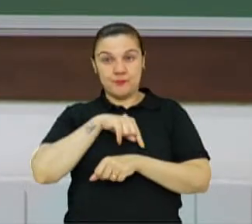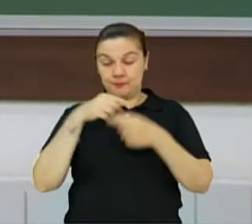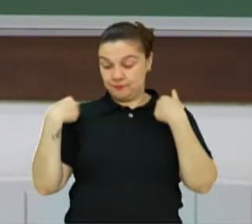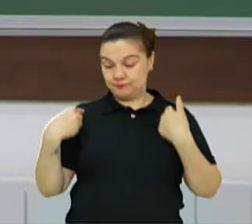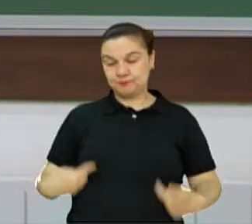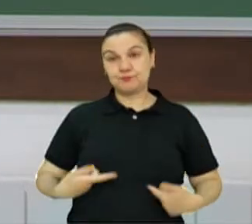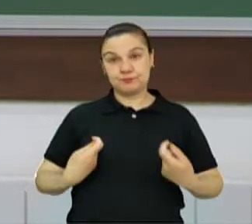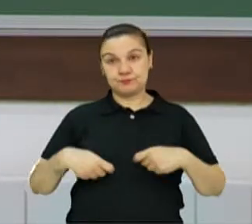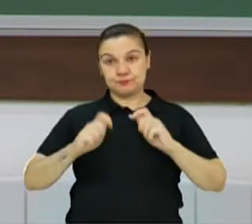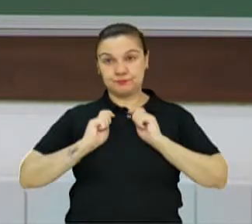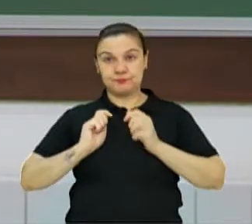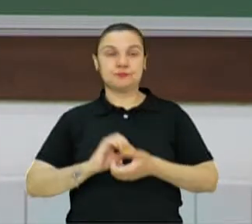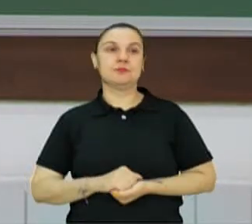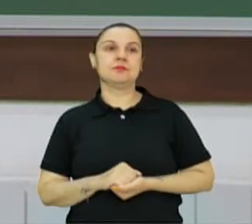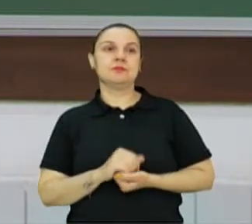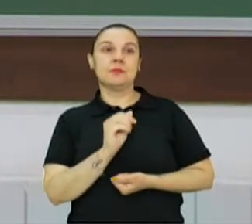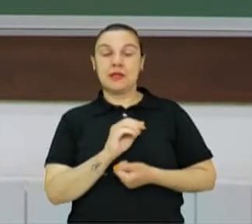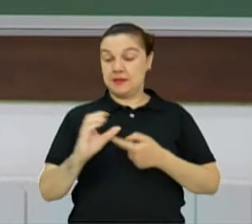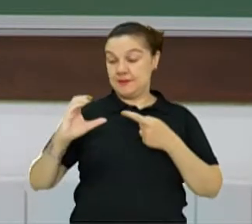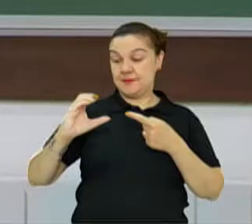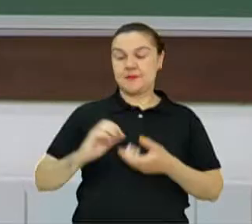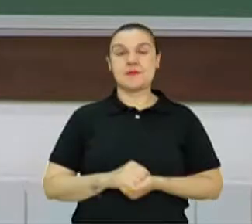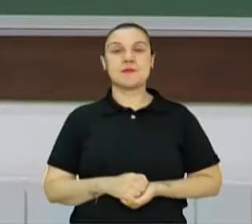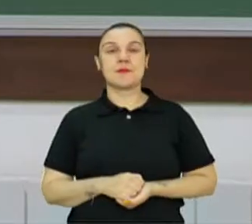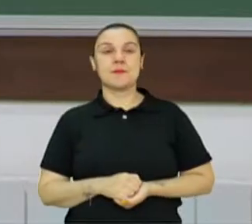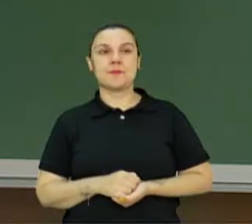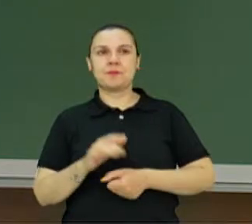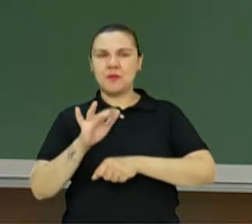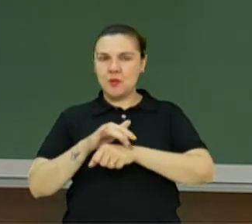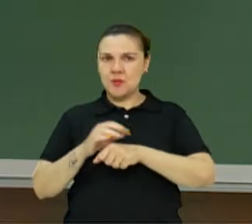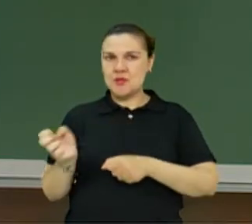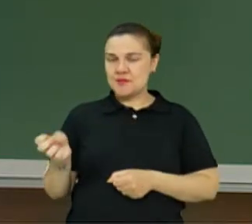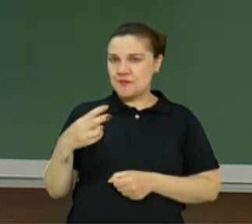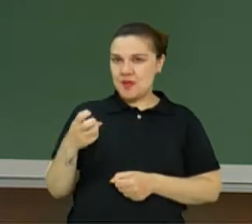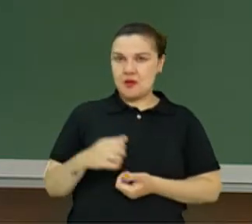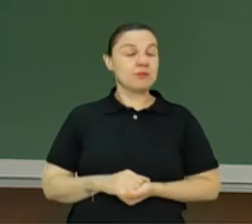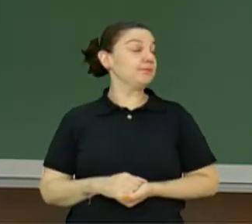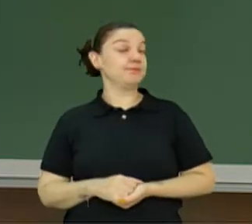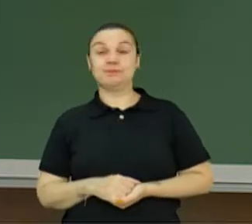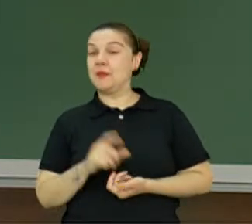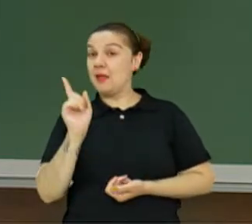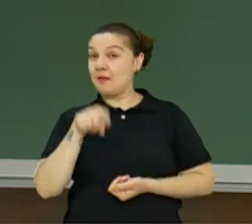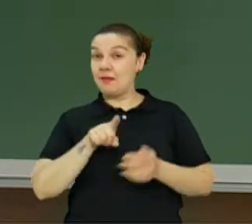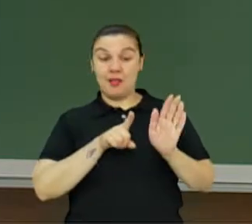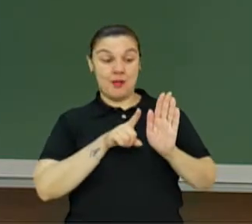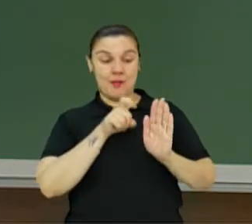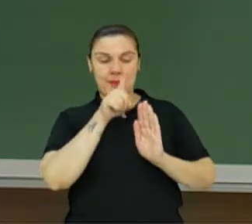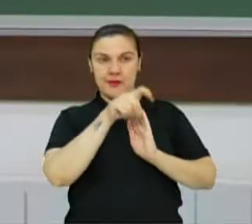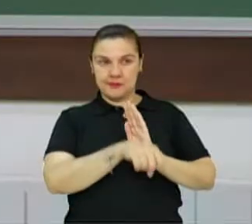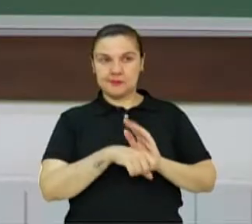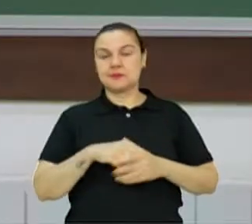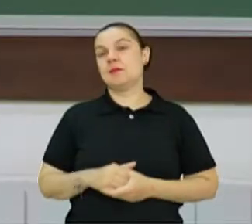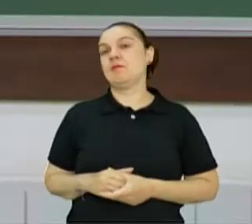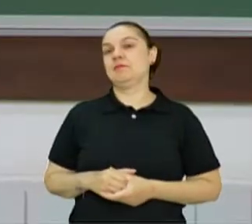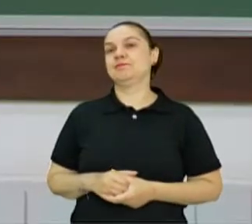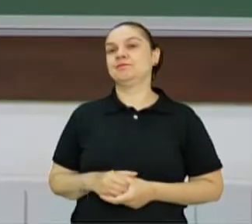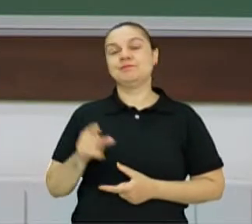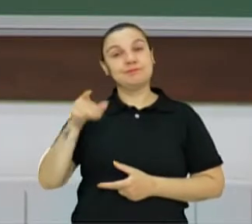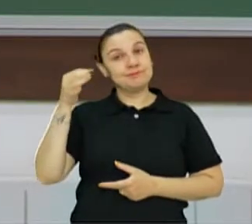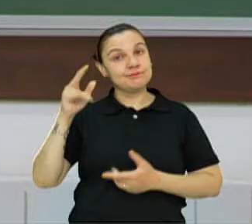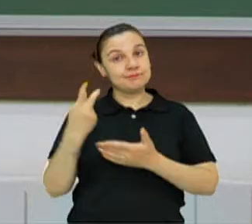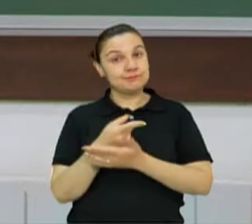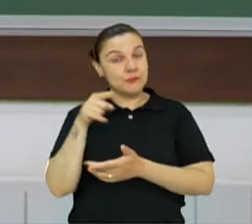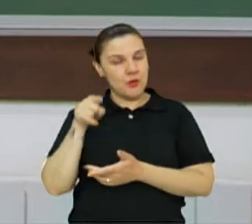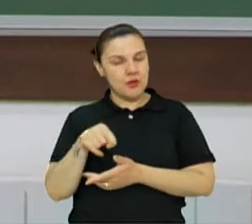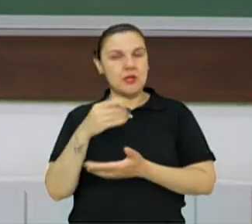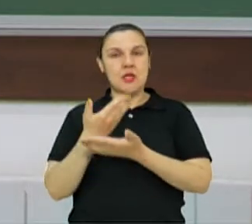dá. Na letra C, uma doença viral, não é viral, né? O erro era justamente aí. A